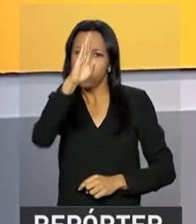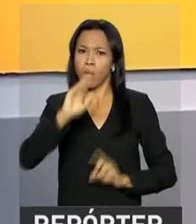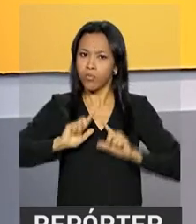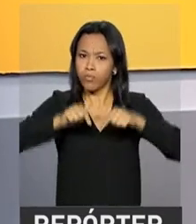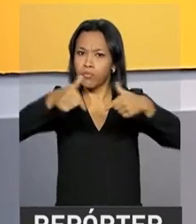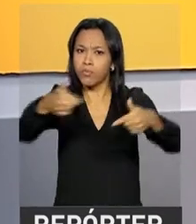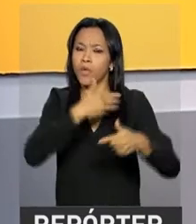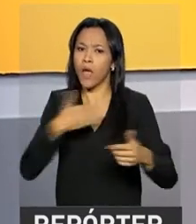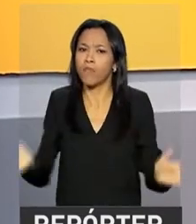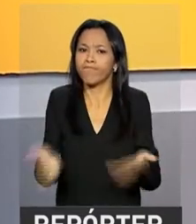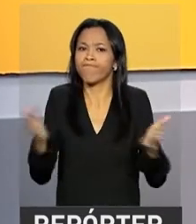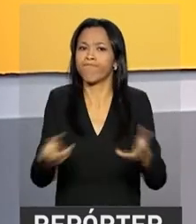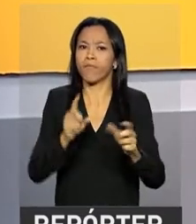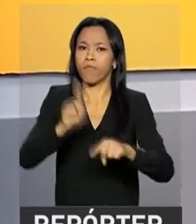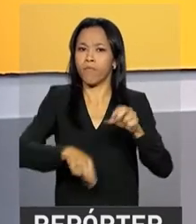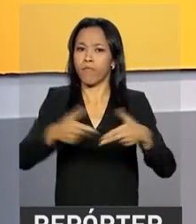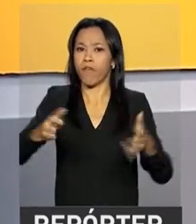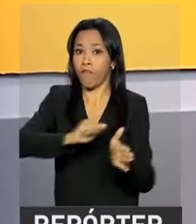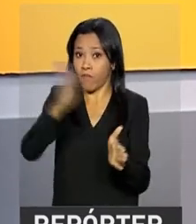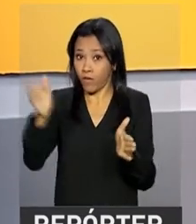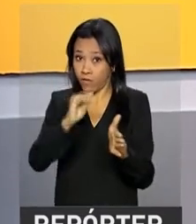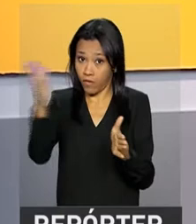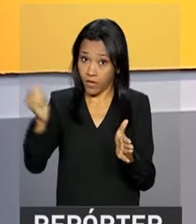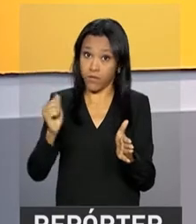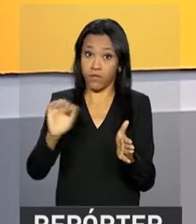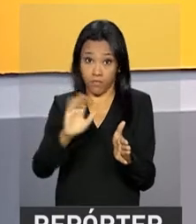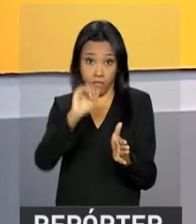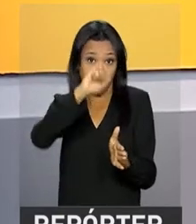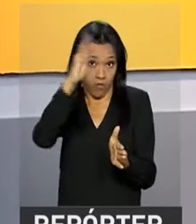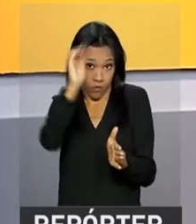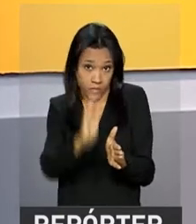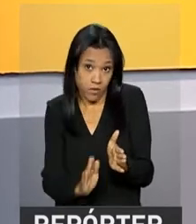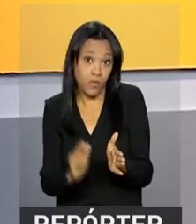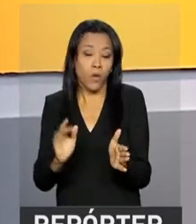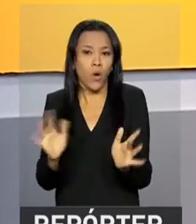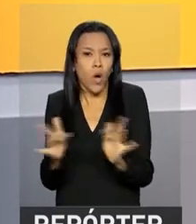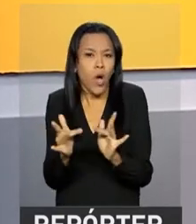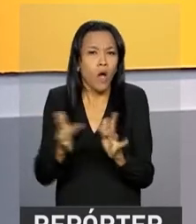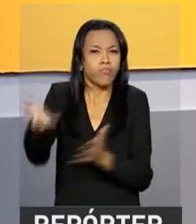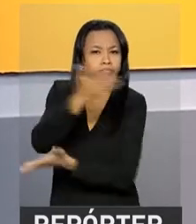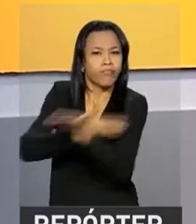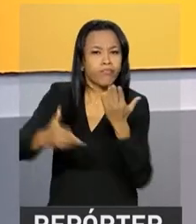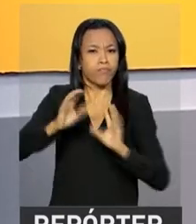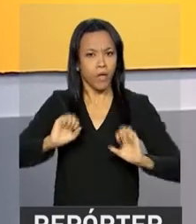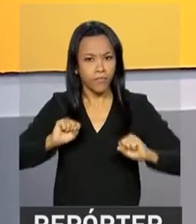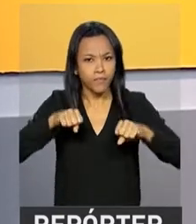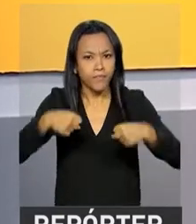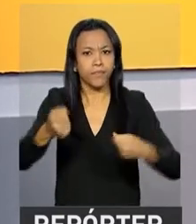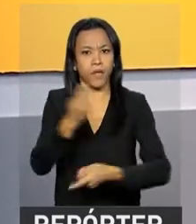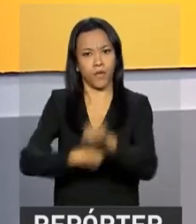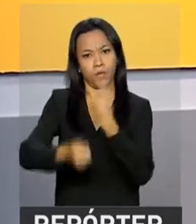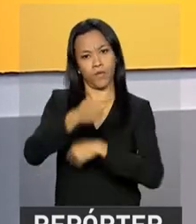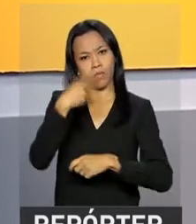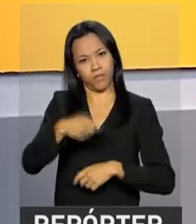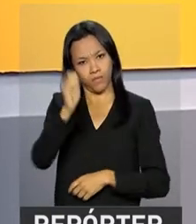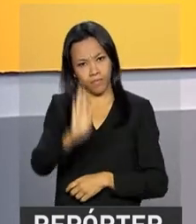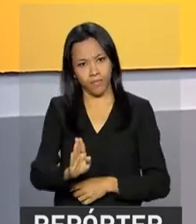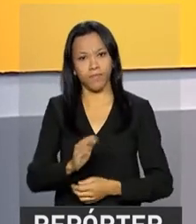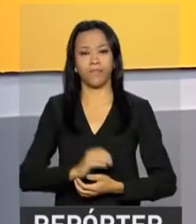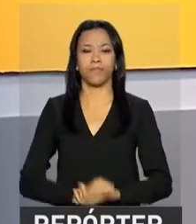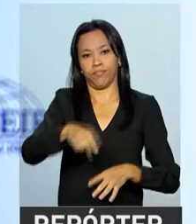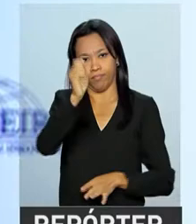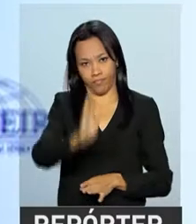as exportações, criar e ampliar oportunidades de negócios para manter o crescimento sustentável da